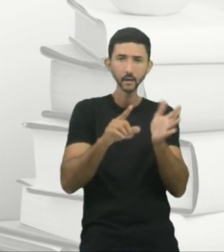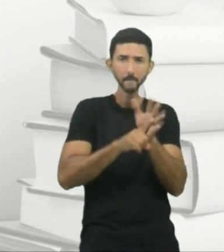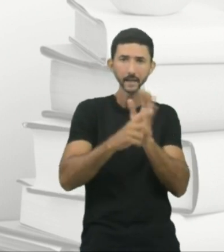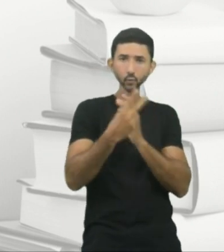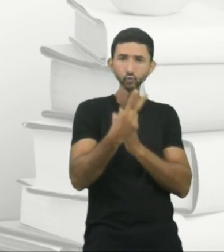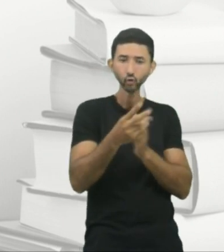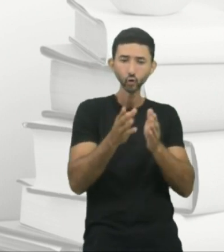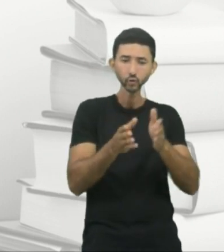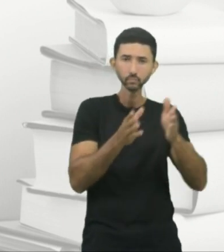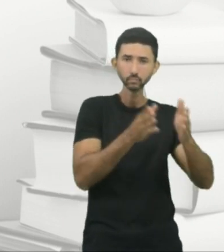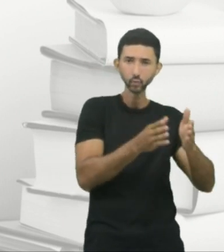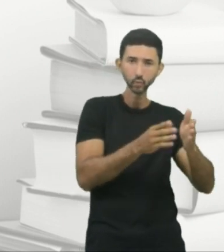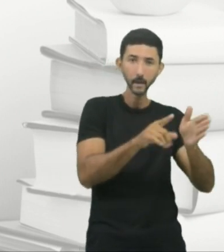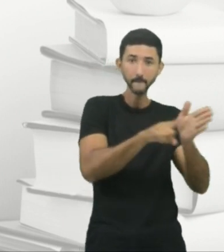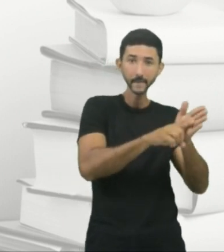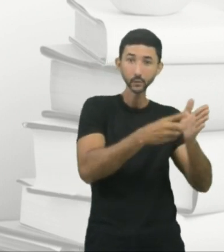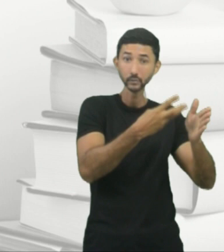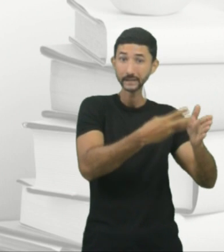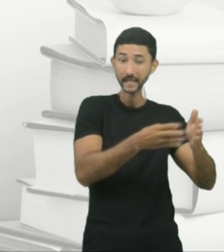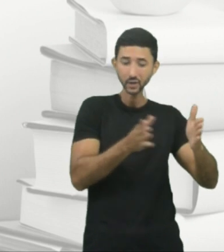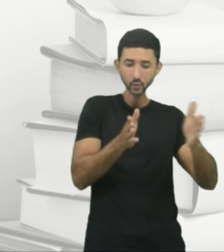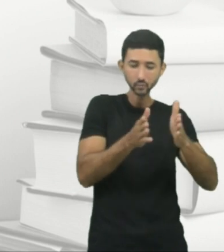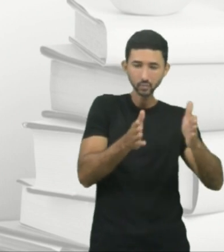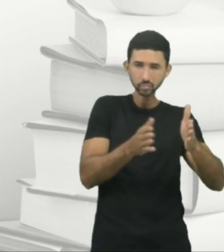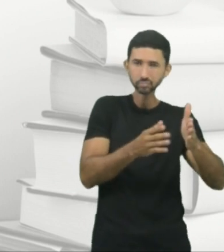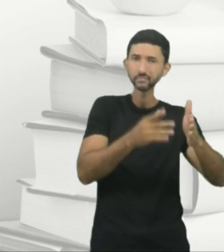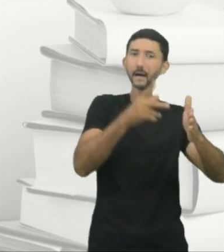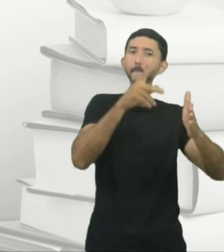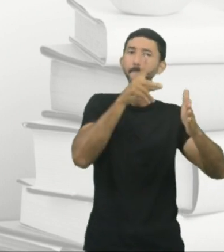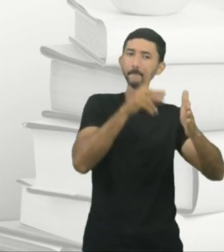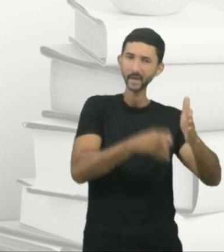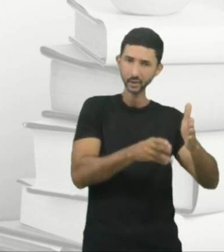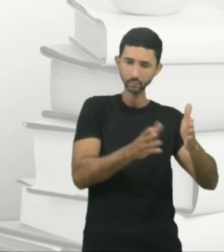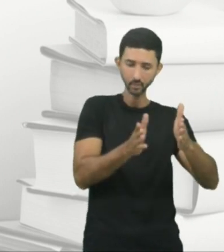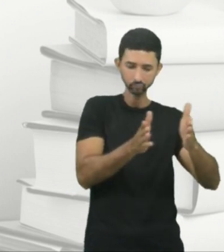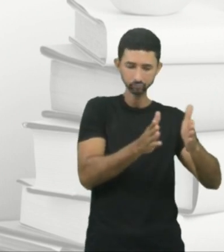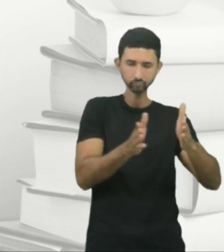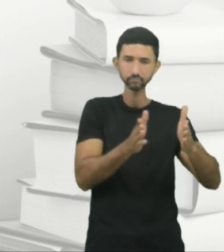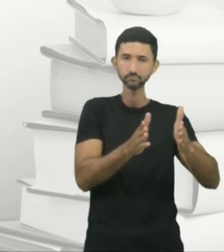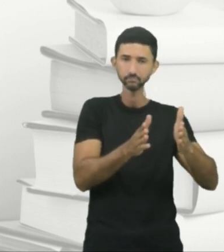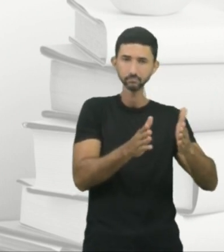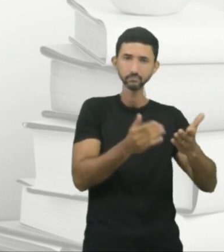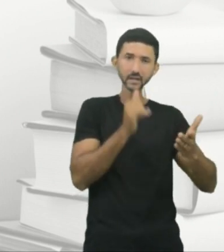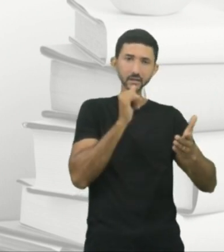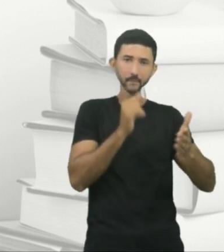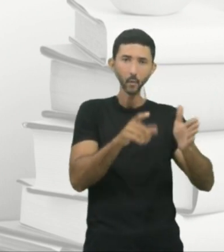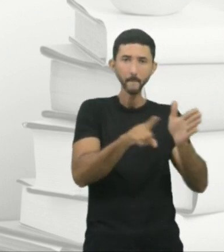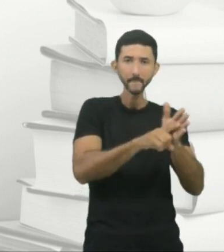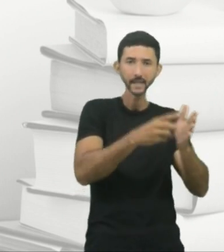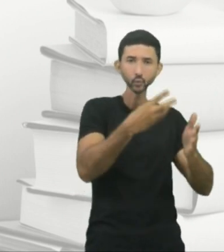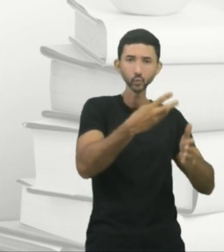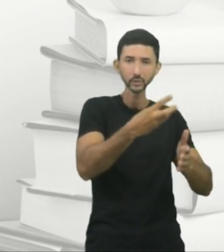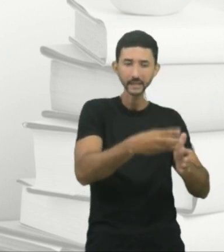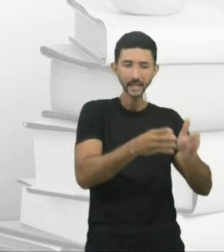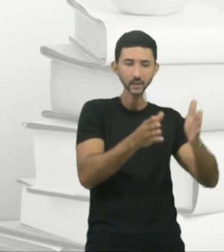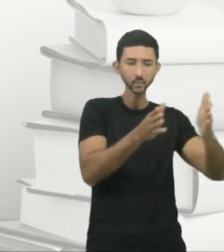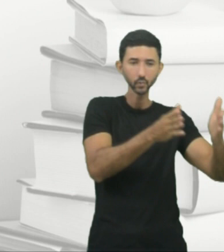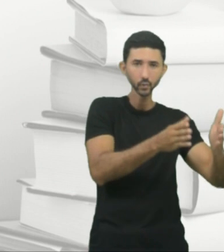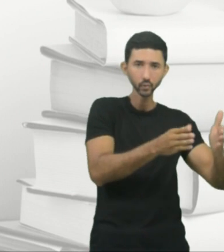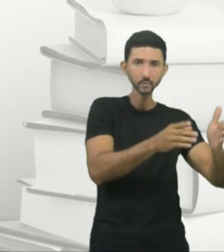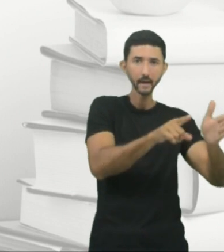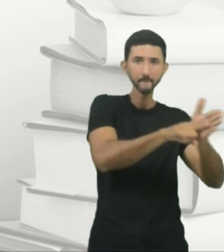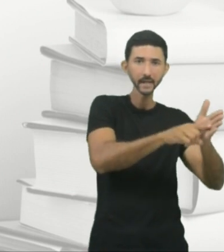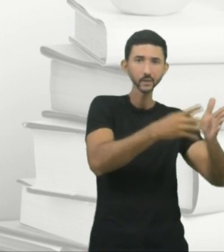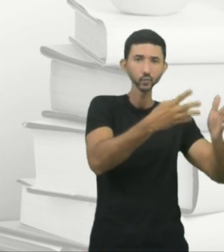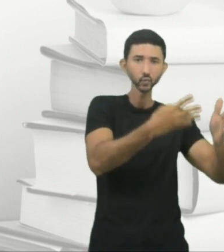para o menos 3 tem que ser exatamente igual à distância do menos 3 para o menos 4 e do menos